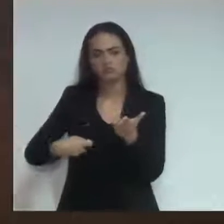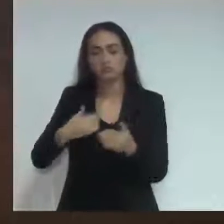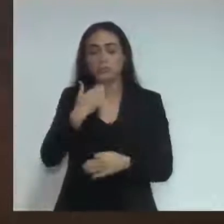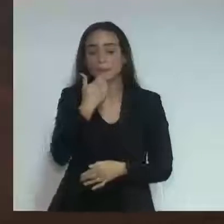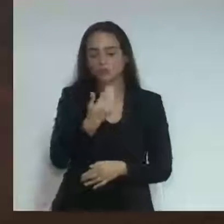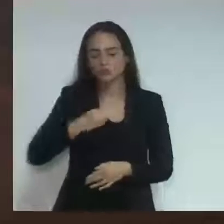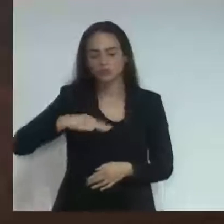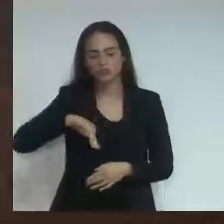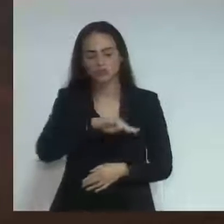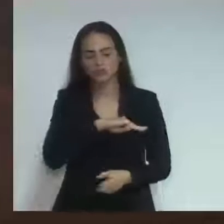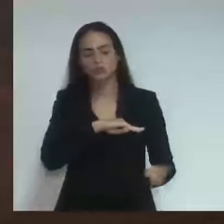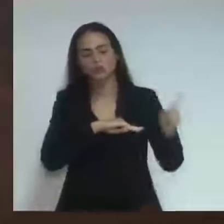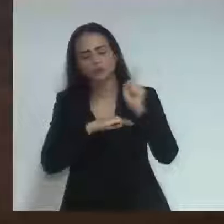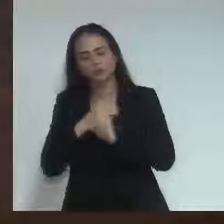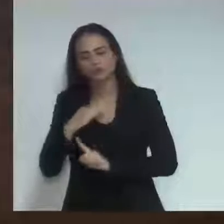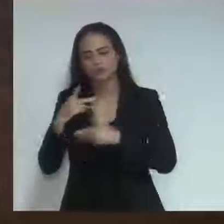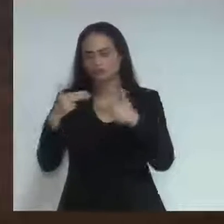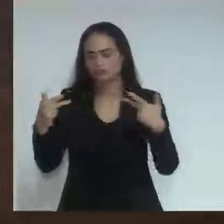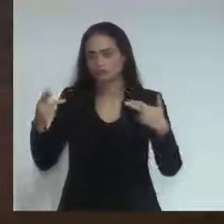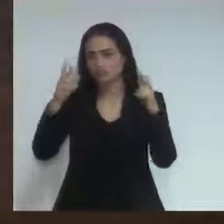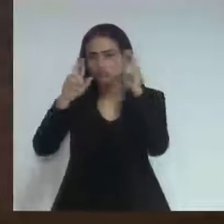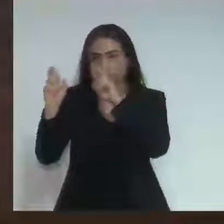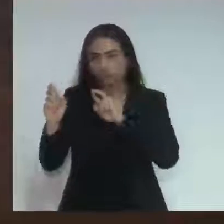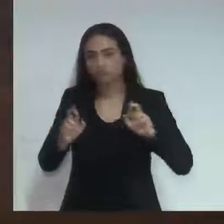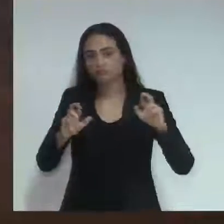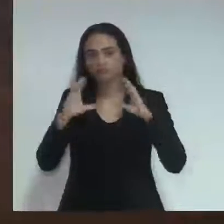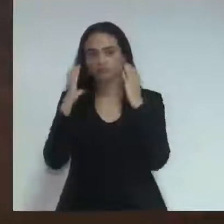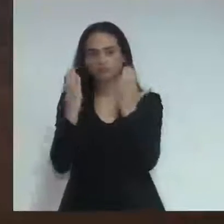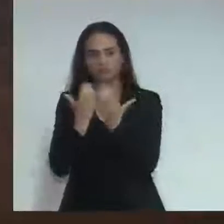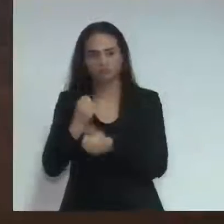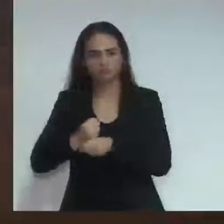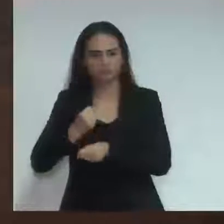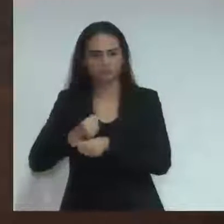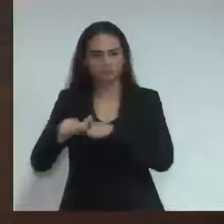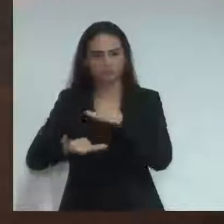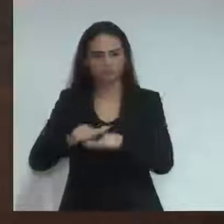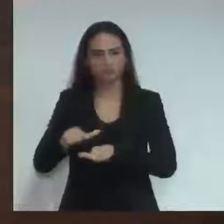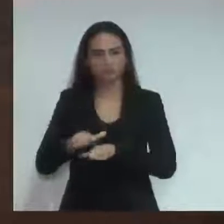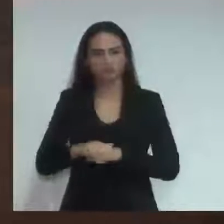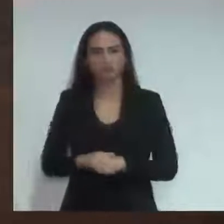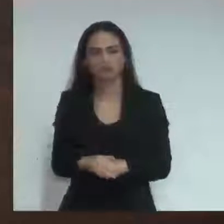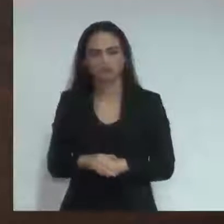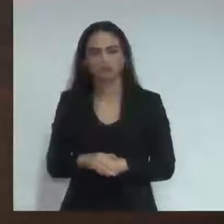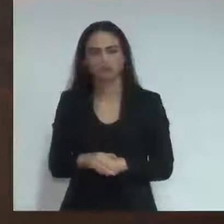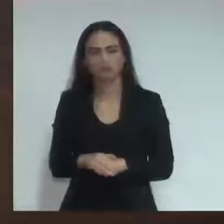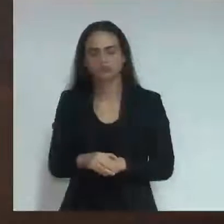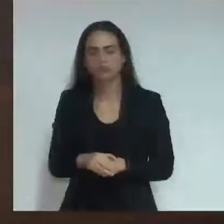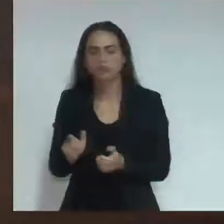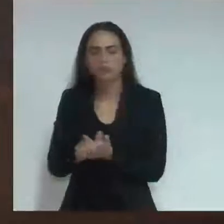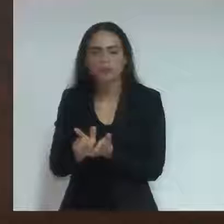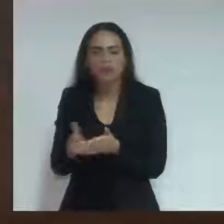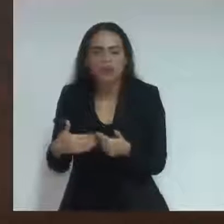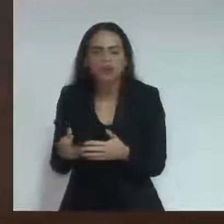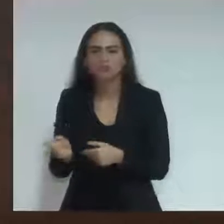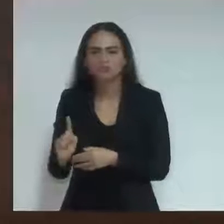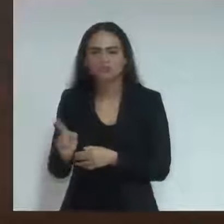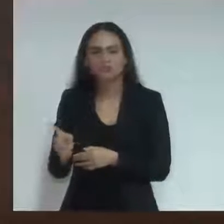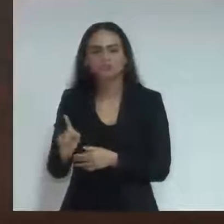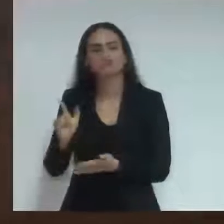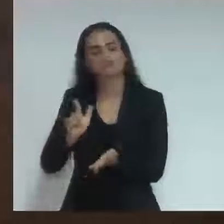E não foi em papel de pão, não, foi no papel da Câmara Municipal, assinado por mim.